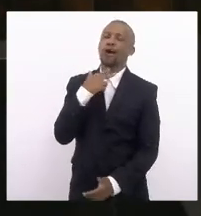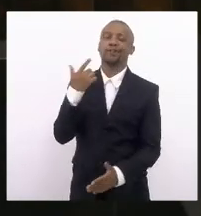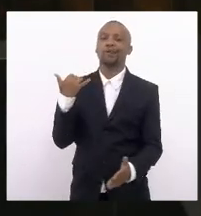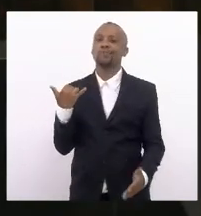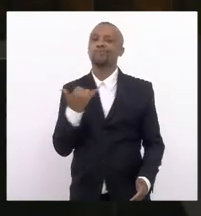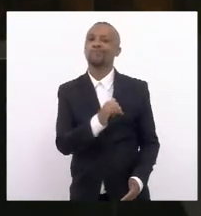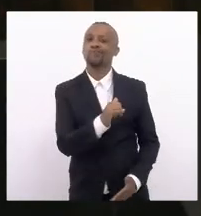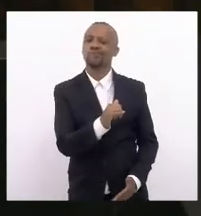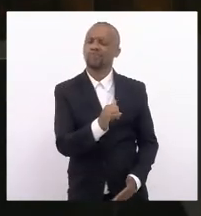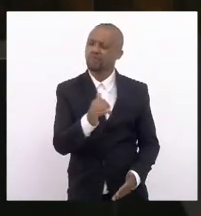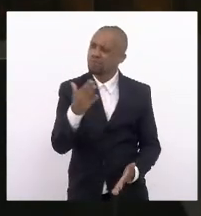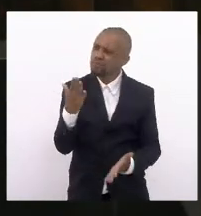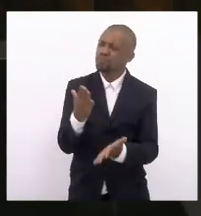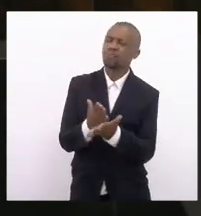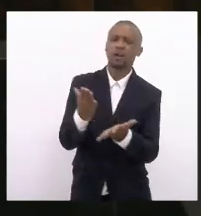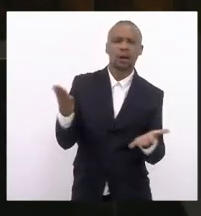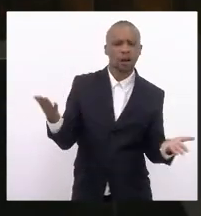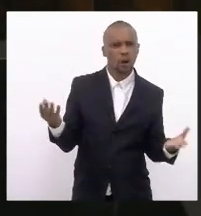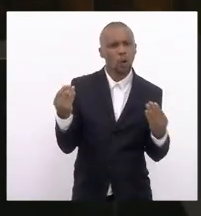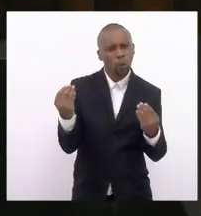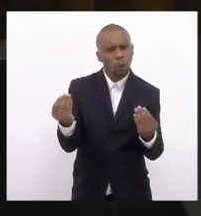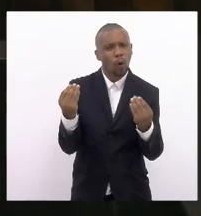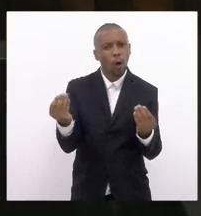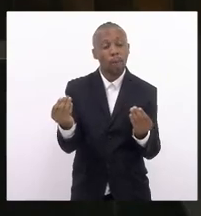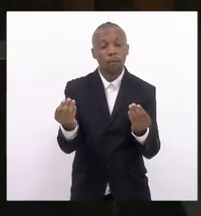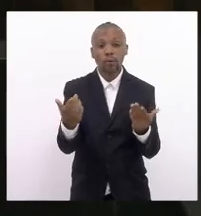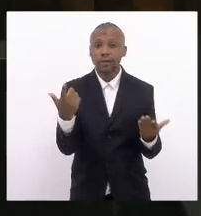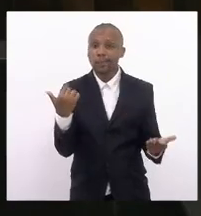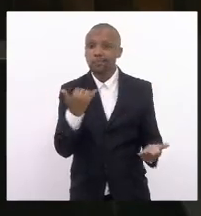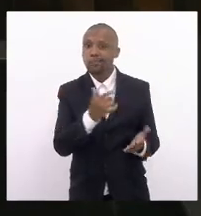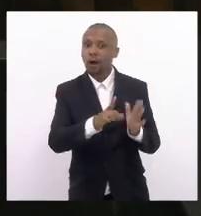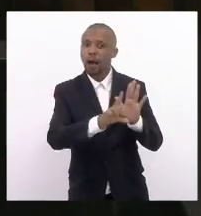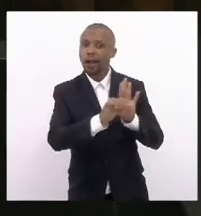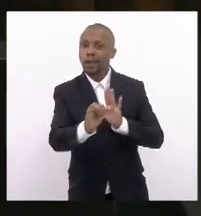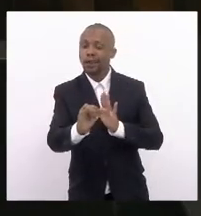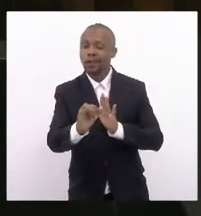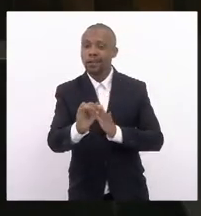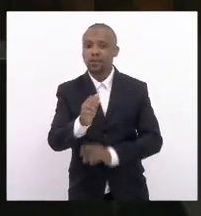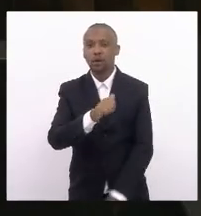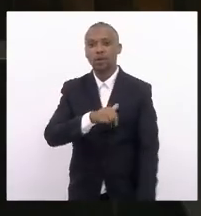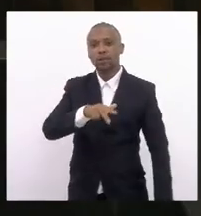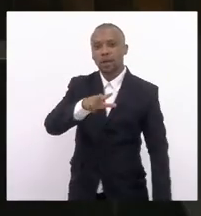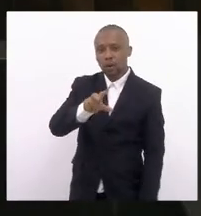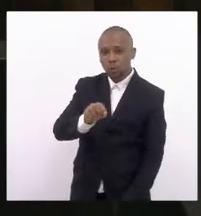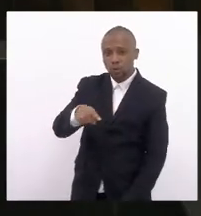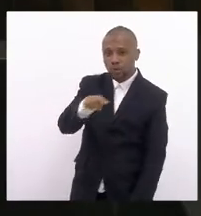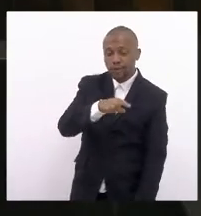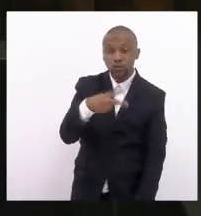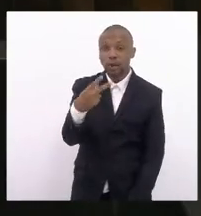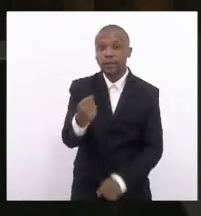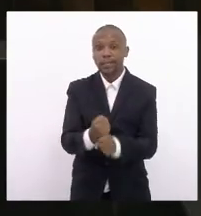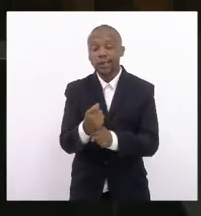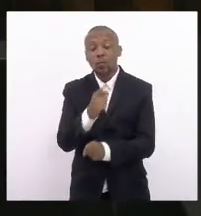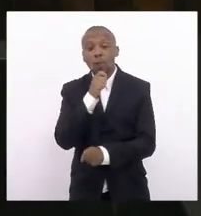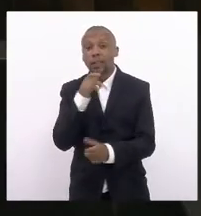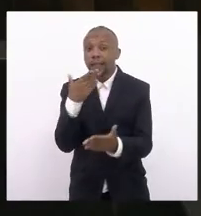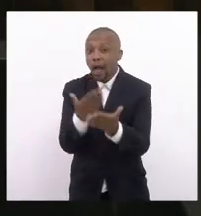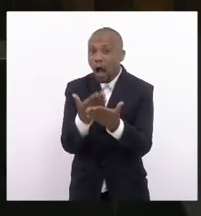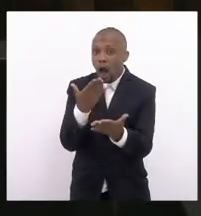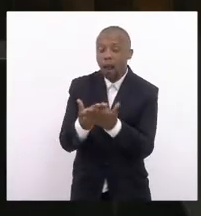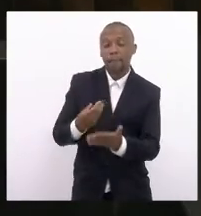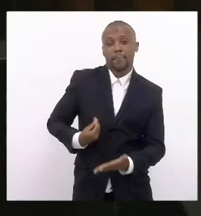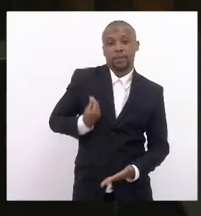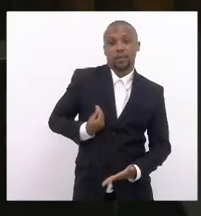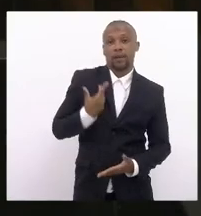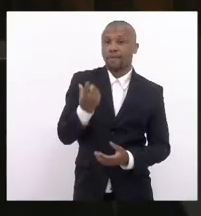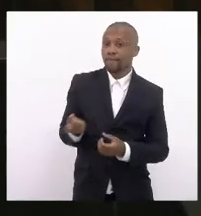Ora, bolas, o que desrespeita a lei são os alunos que ficaram 2 anos sem ter aulas presenciais, agora voltaram